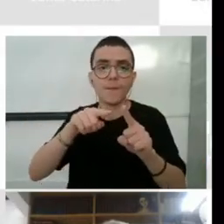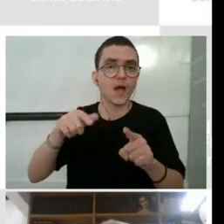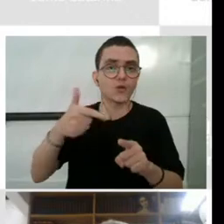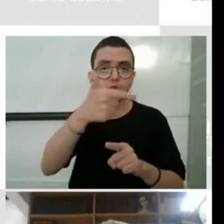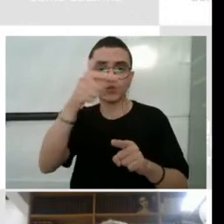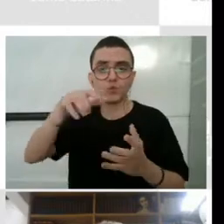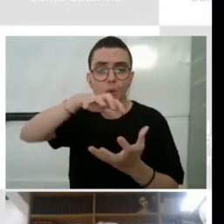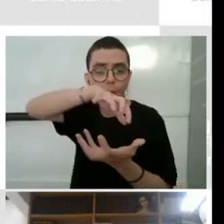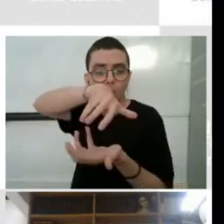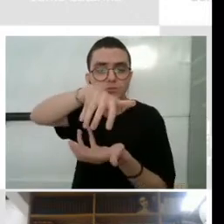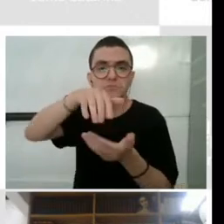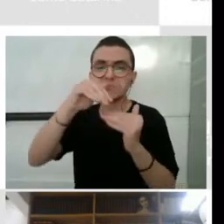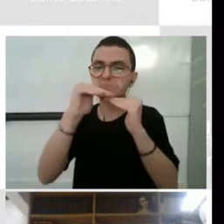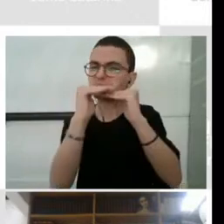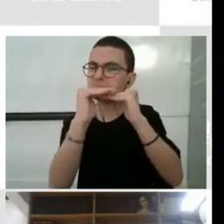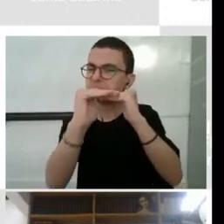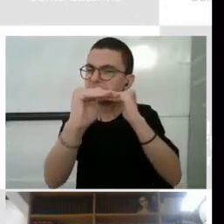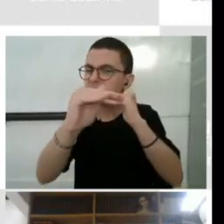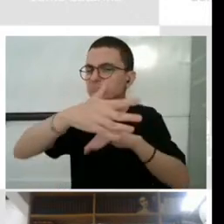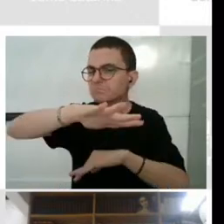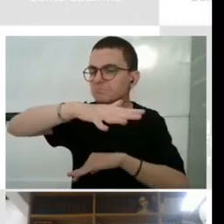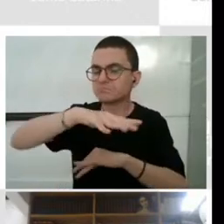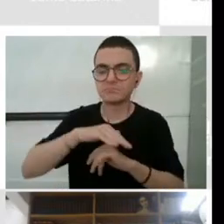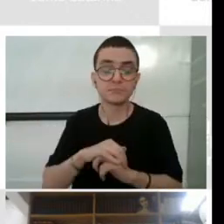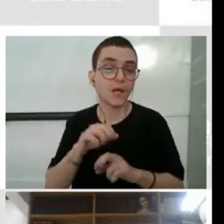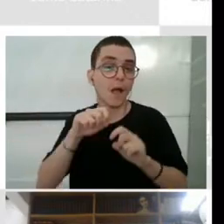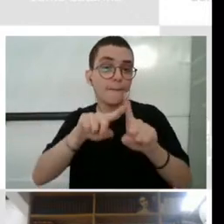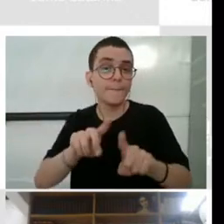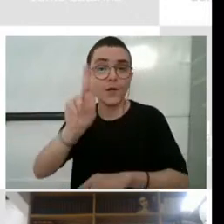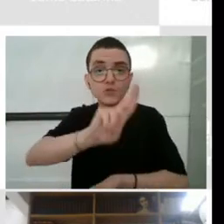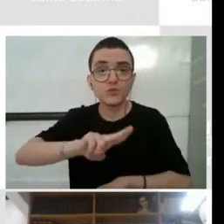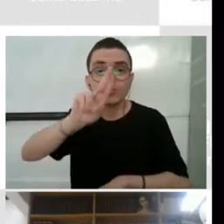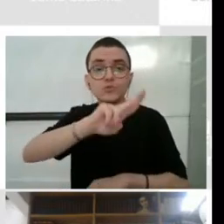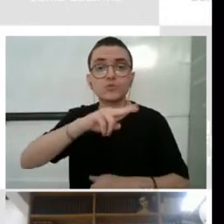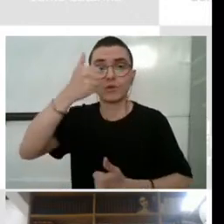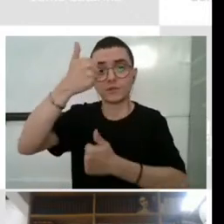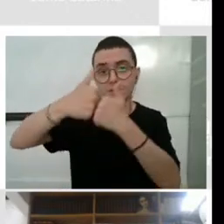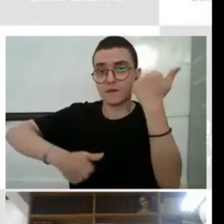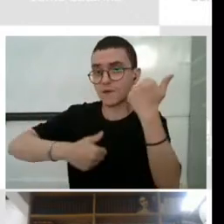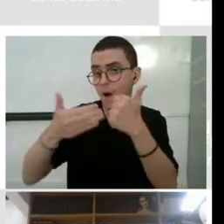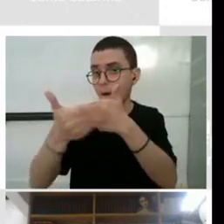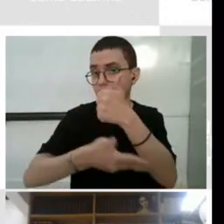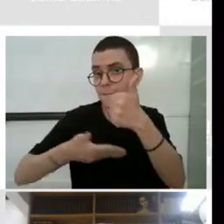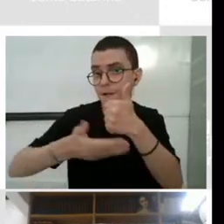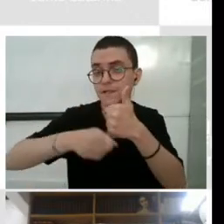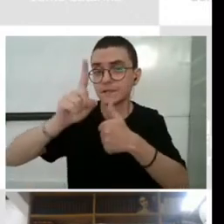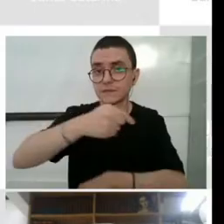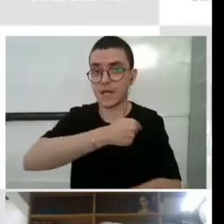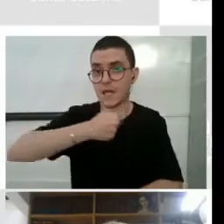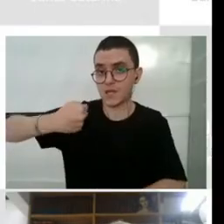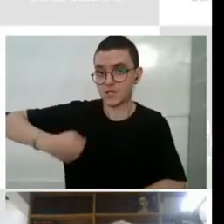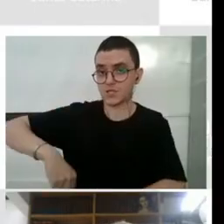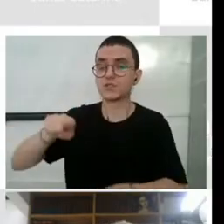que o grande consumo de carvão, basicamente, está ocorrendo na China e na Índia.